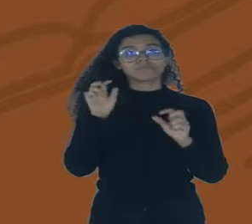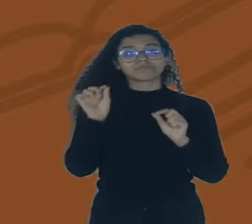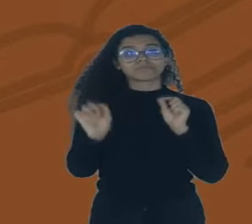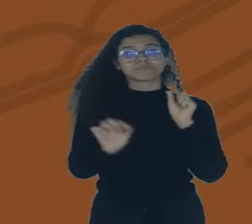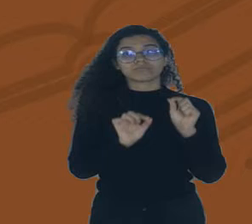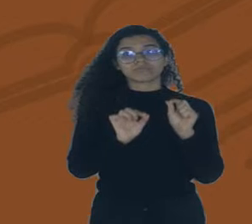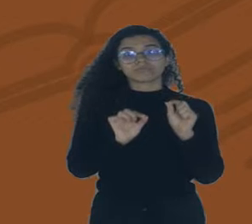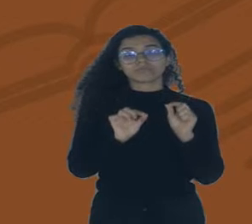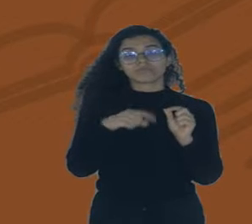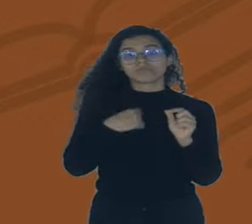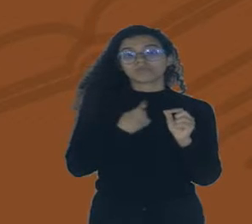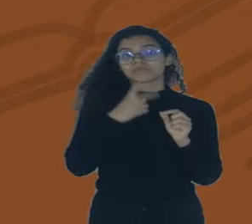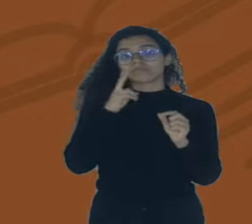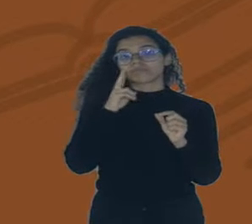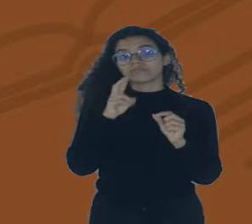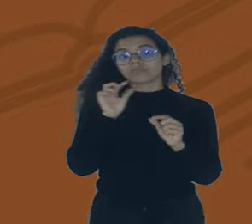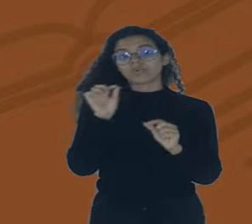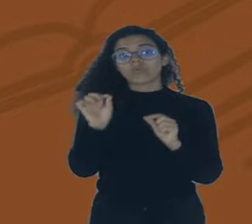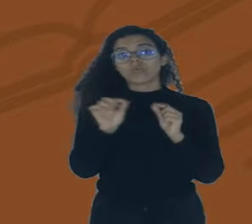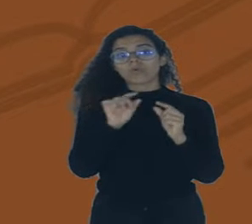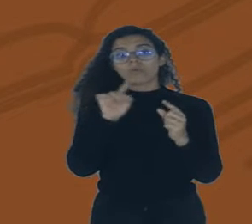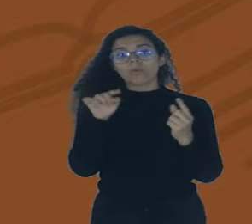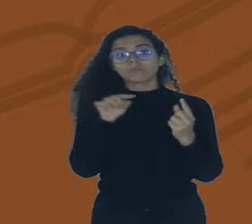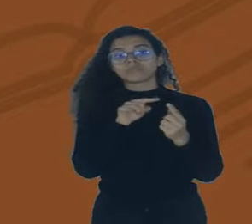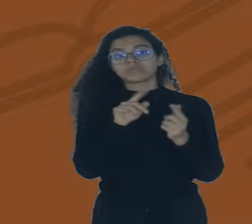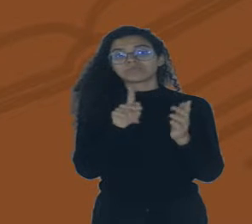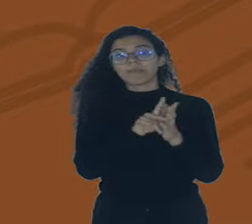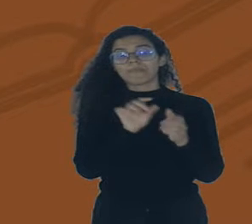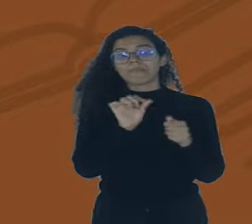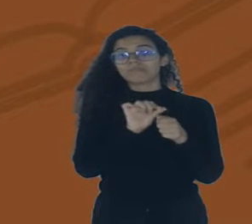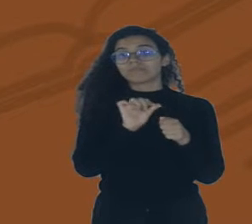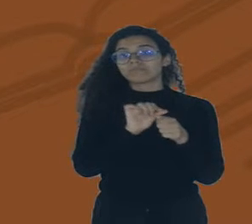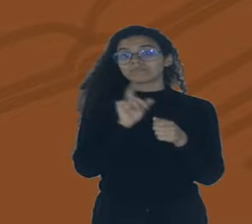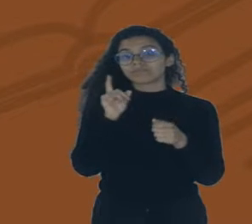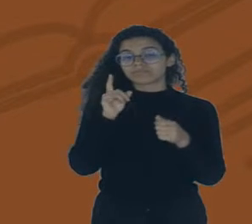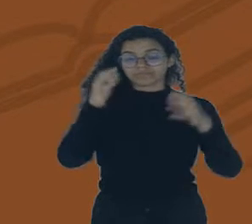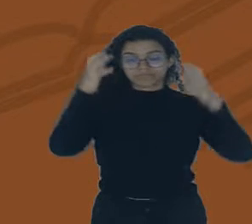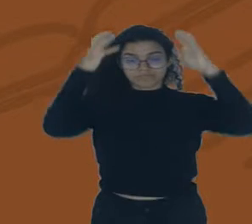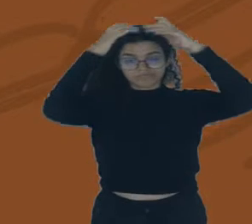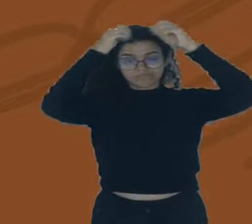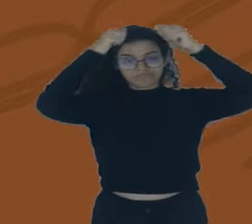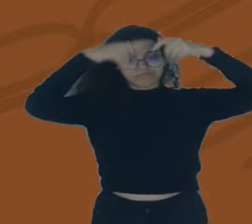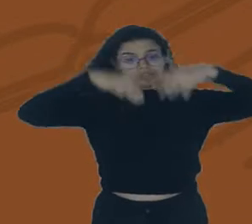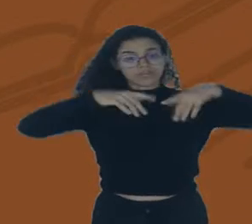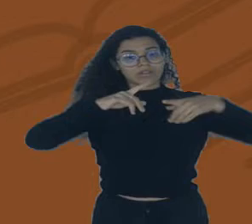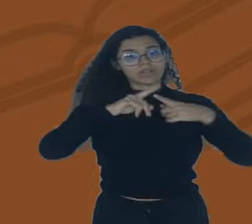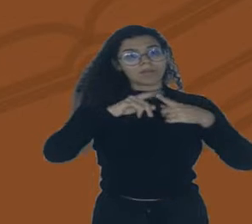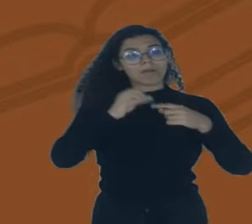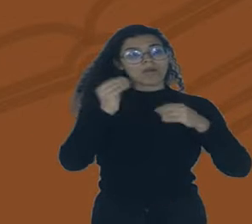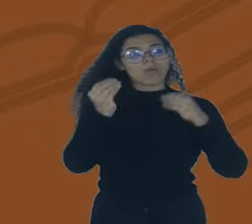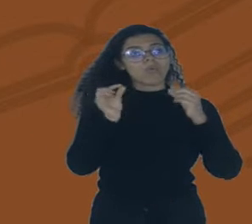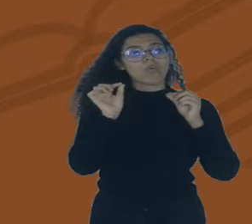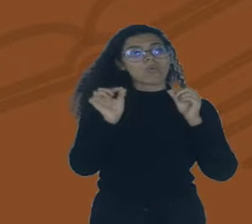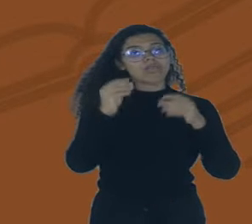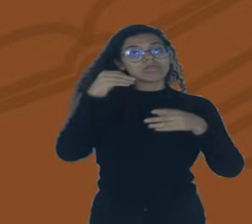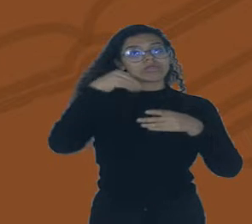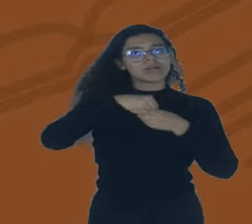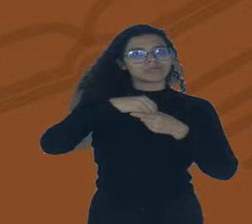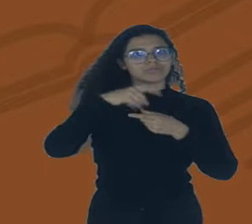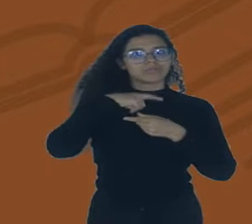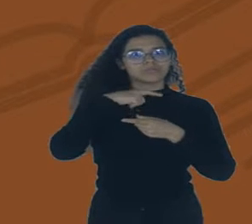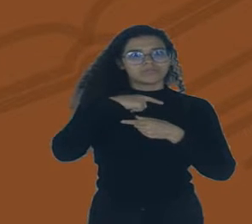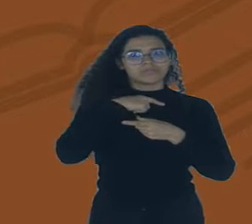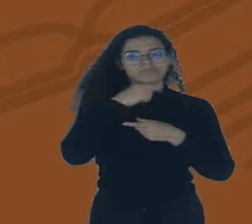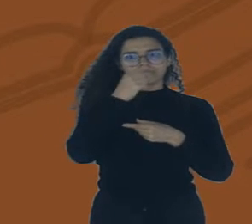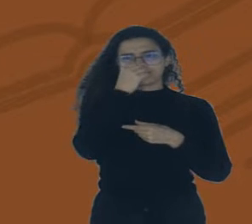quais são as funções do sistema nervoso e quais são as partes que formam o sistema nervoso.